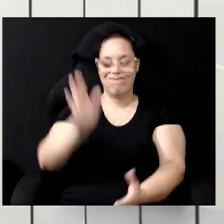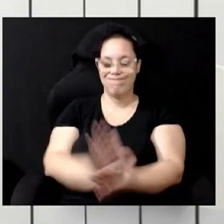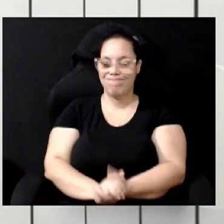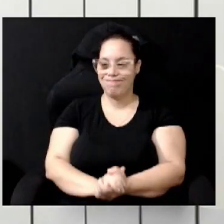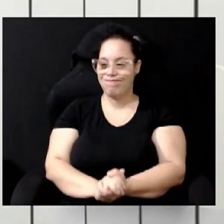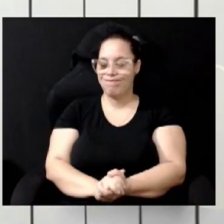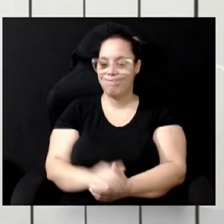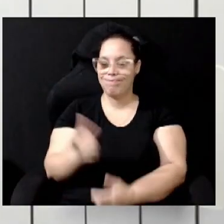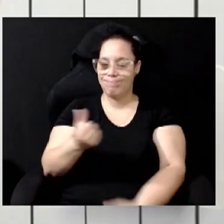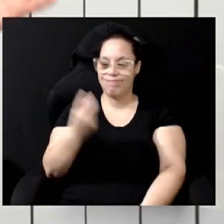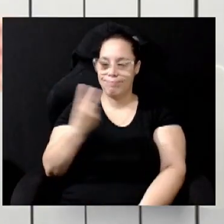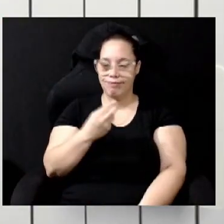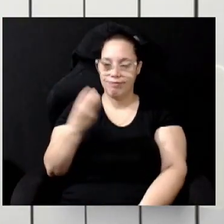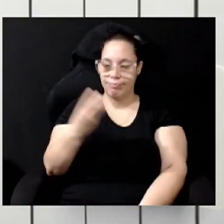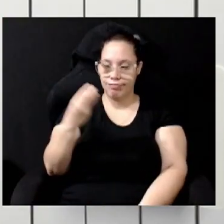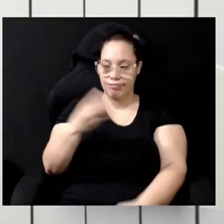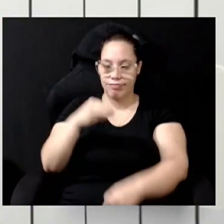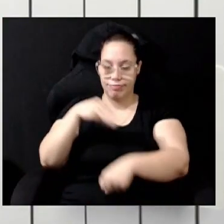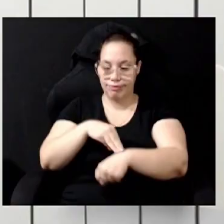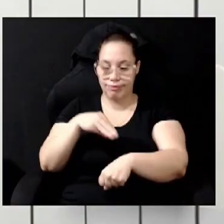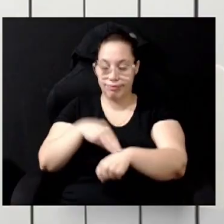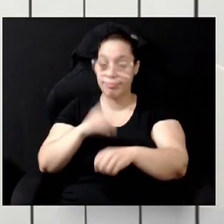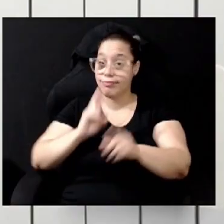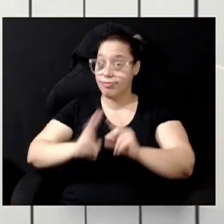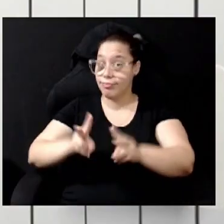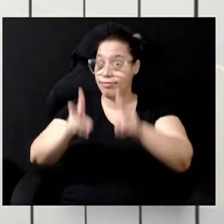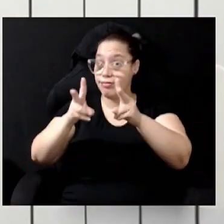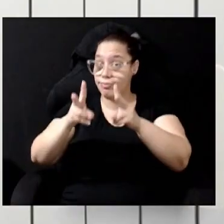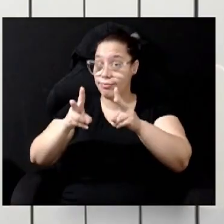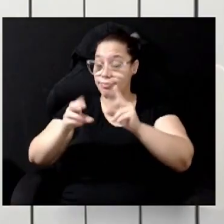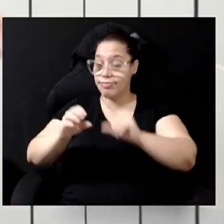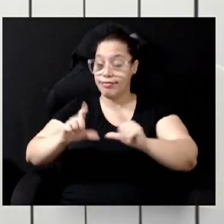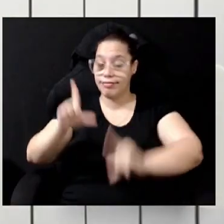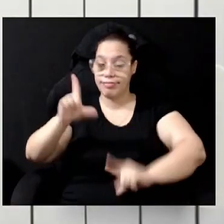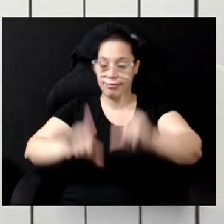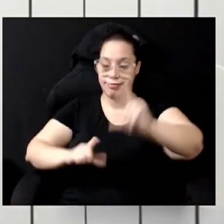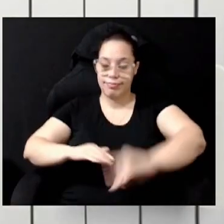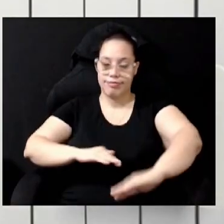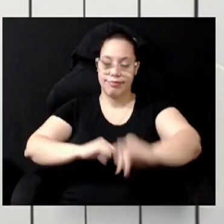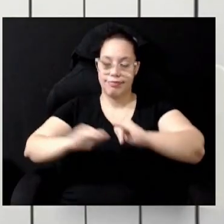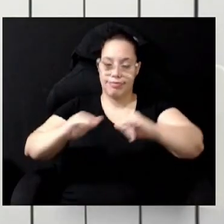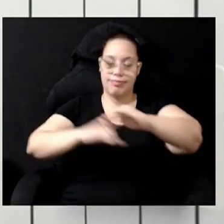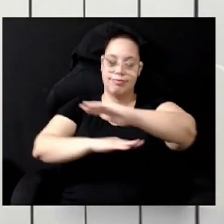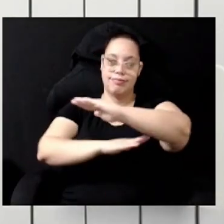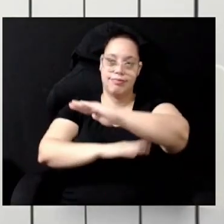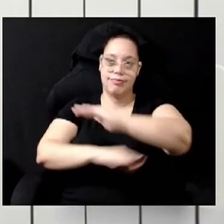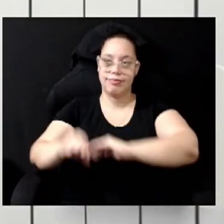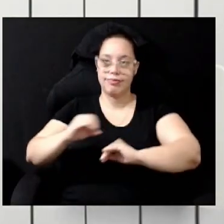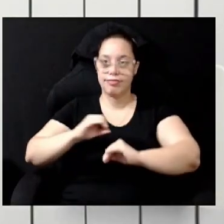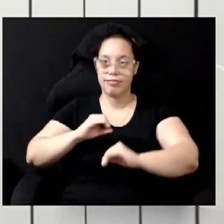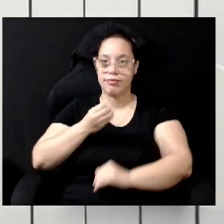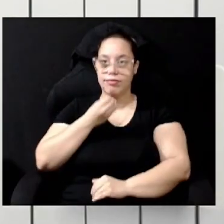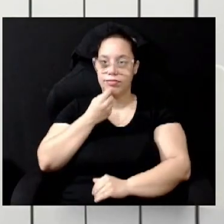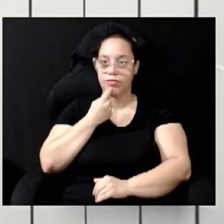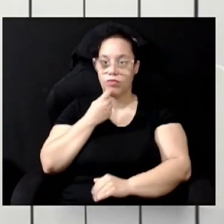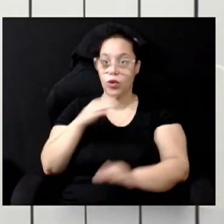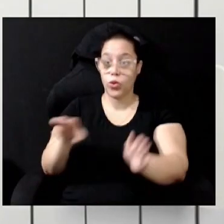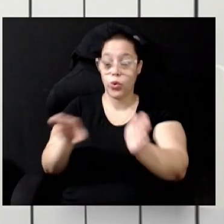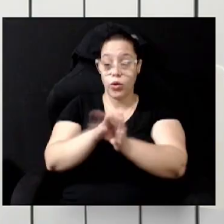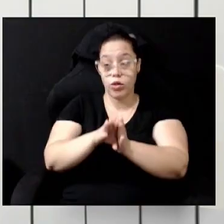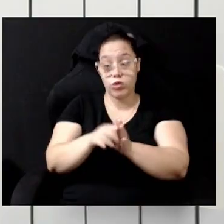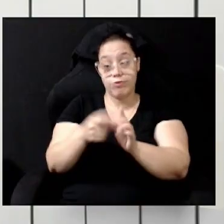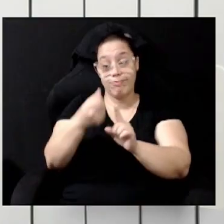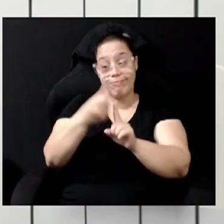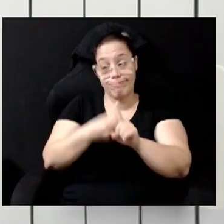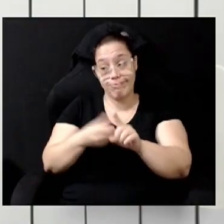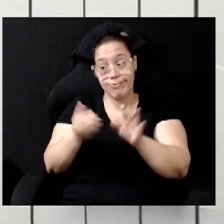mais 33 minutos, a gente segue aqui com o Jornal Câmara Notícia ao vivo. Estamos chegando ao fim do mês de novembro